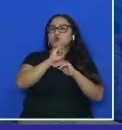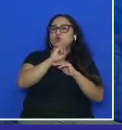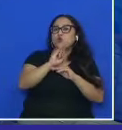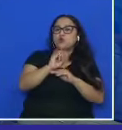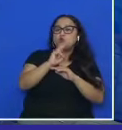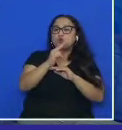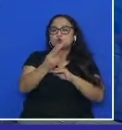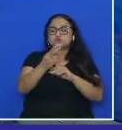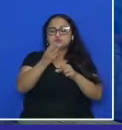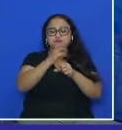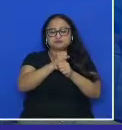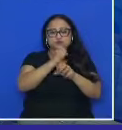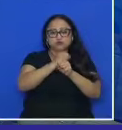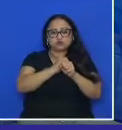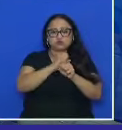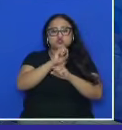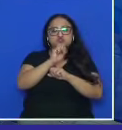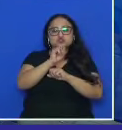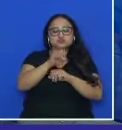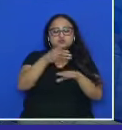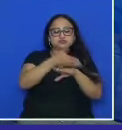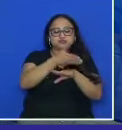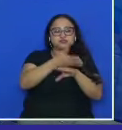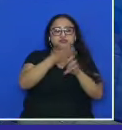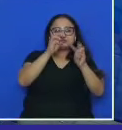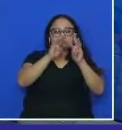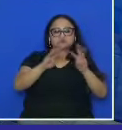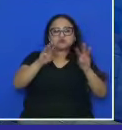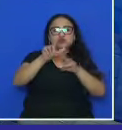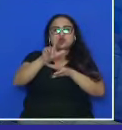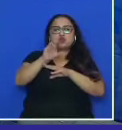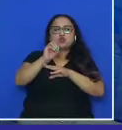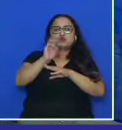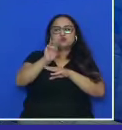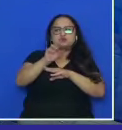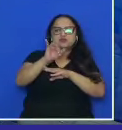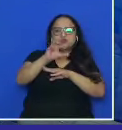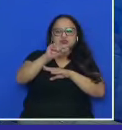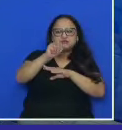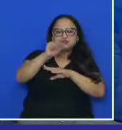prêmio está acumulado. É só acessar loterias.caixa.gov.br.